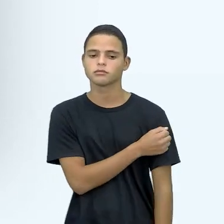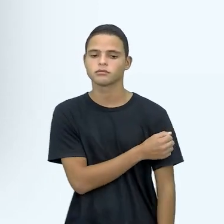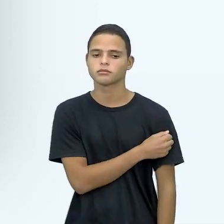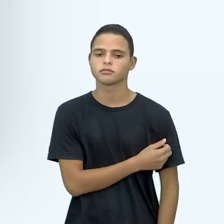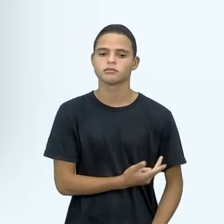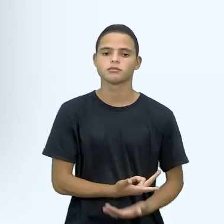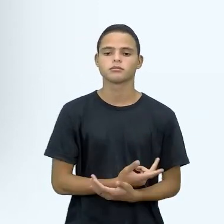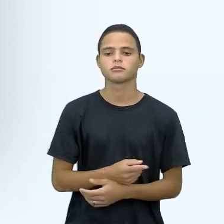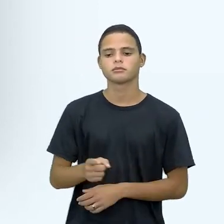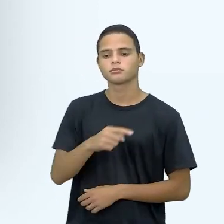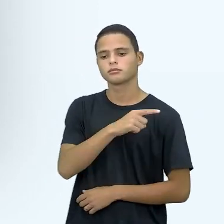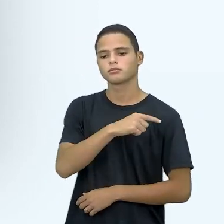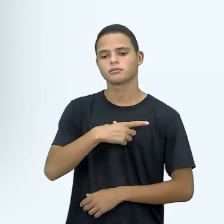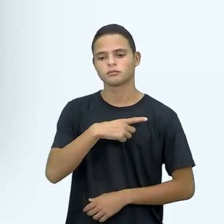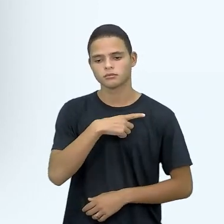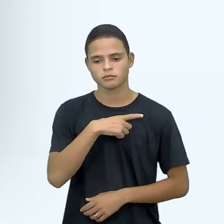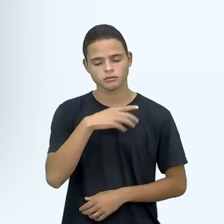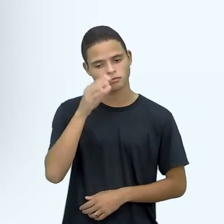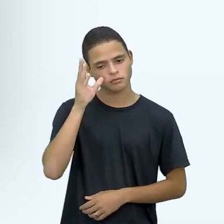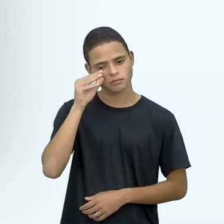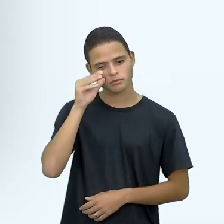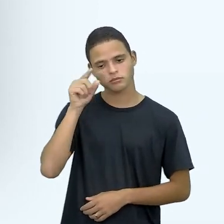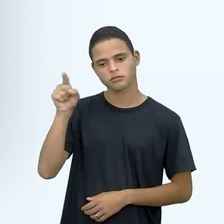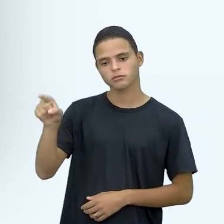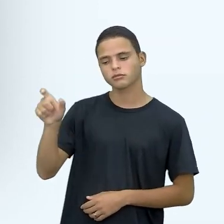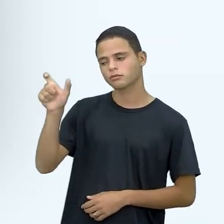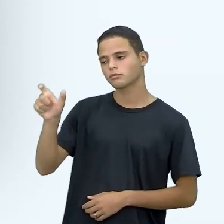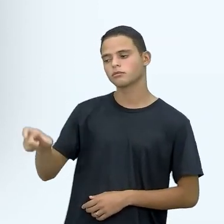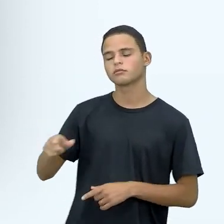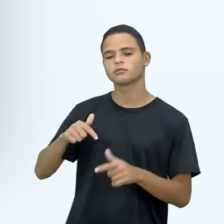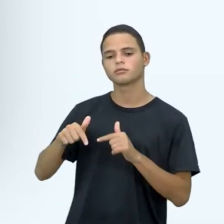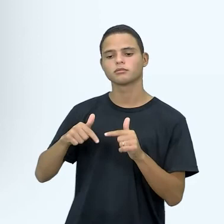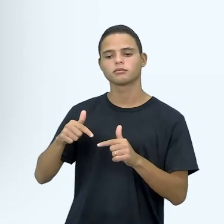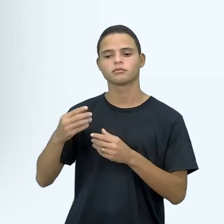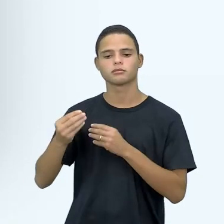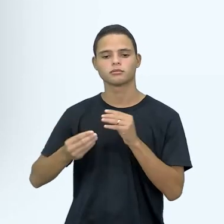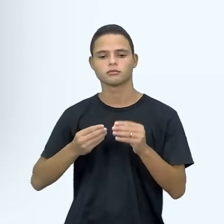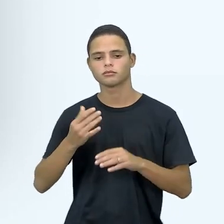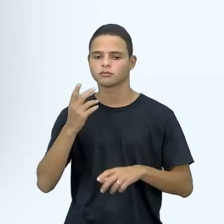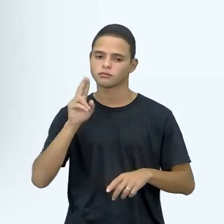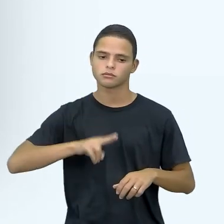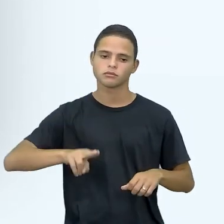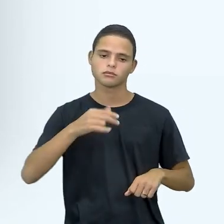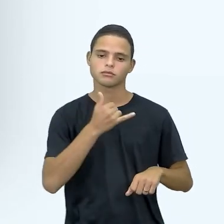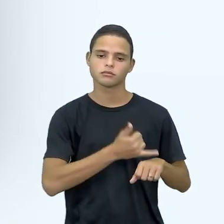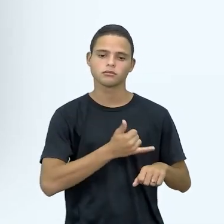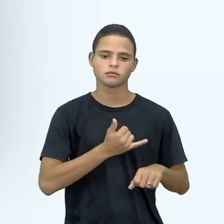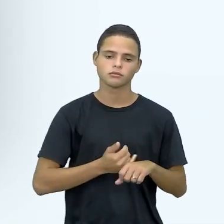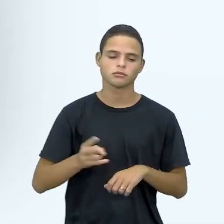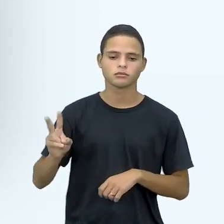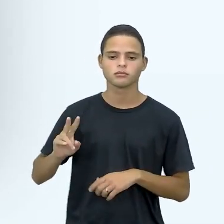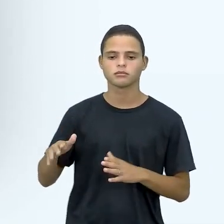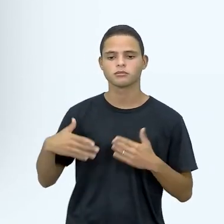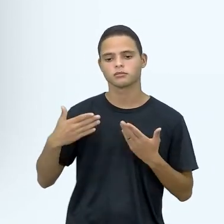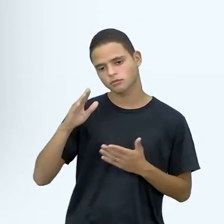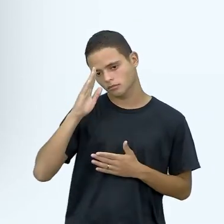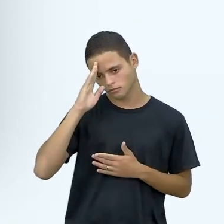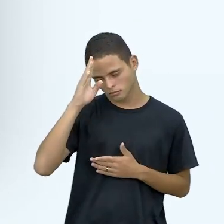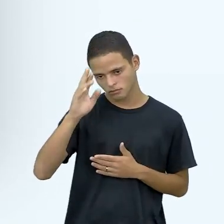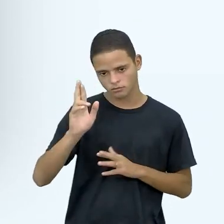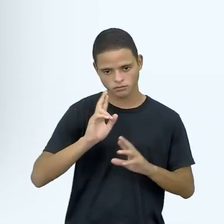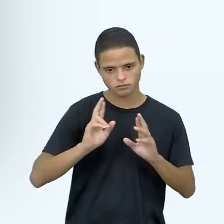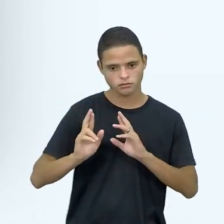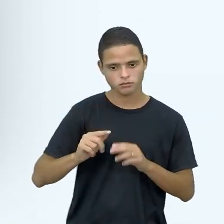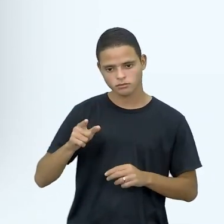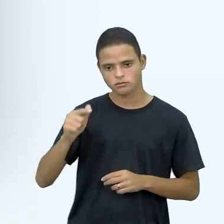estar curiosos, né, a respeito do seu trabalho com o ferro, né, e quais os principais resultados aí